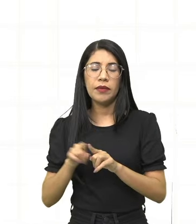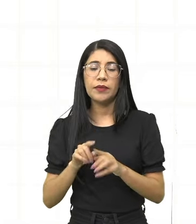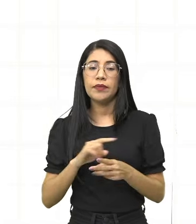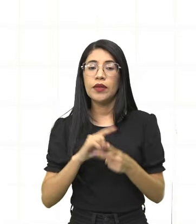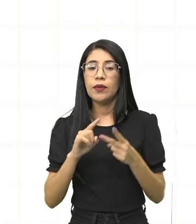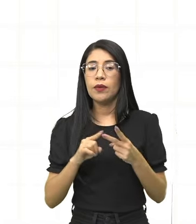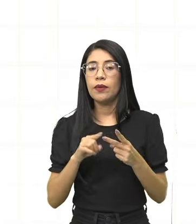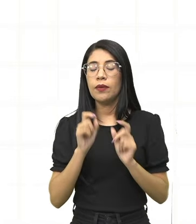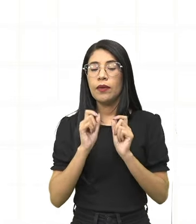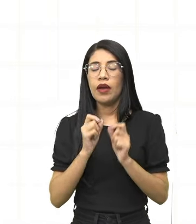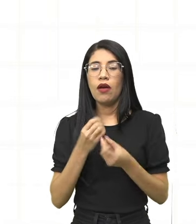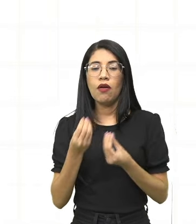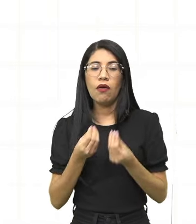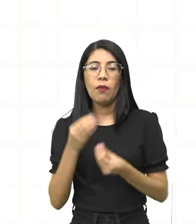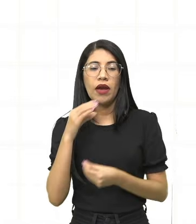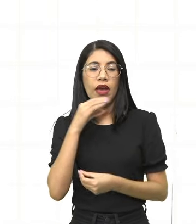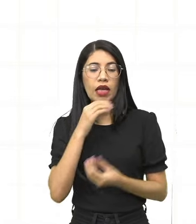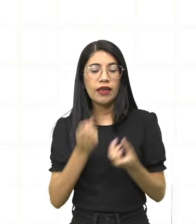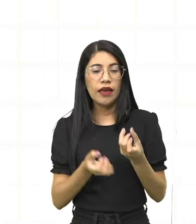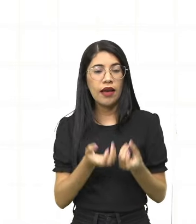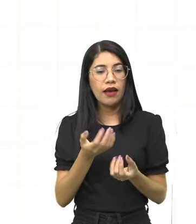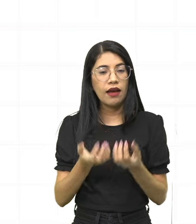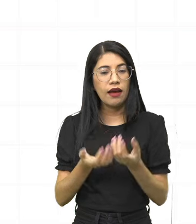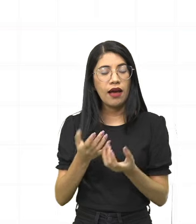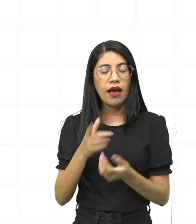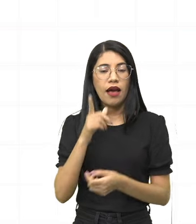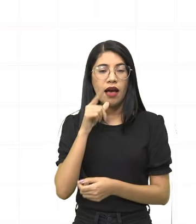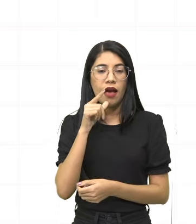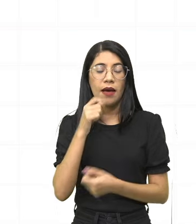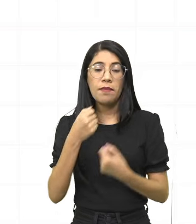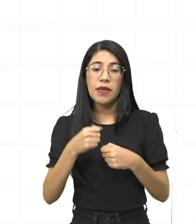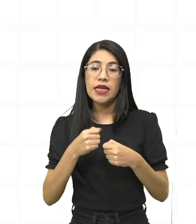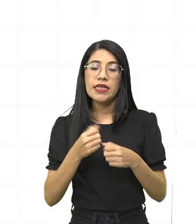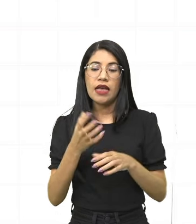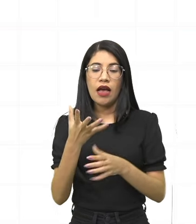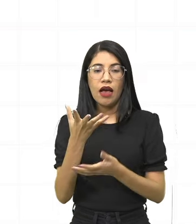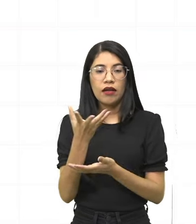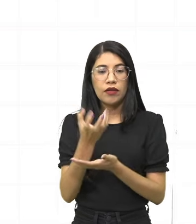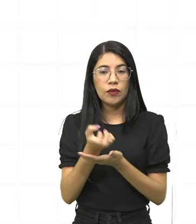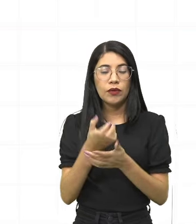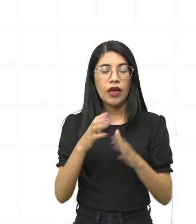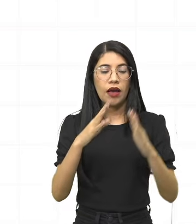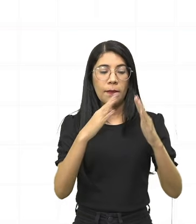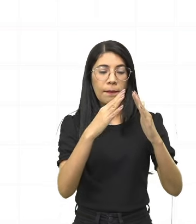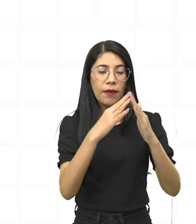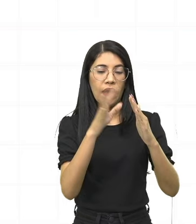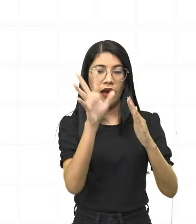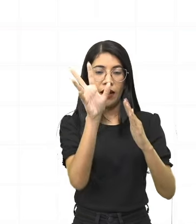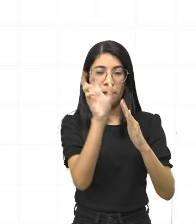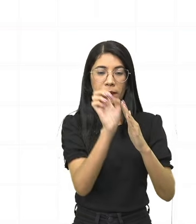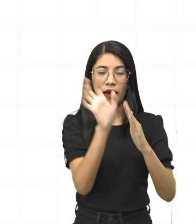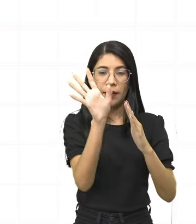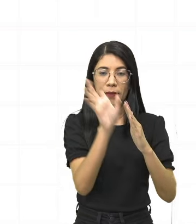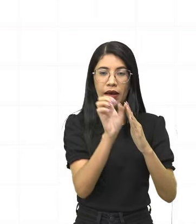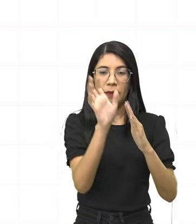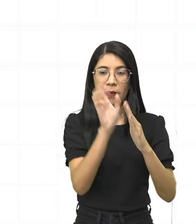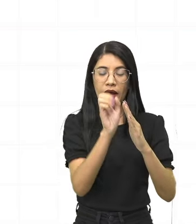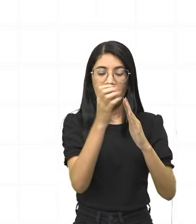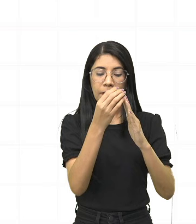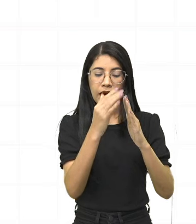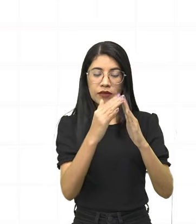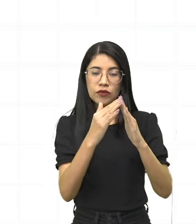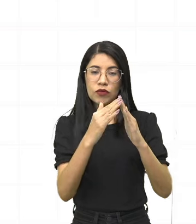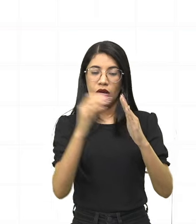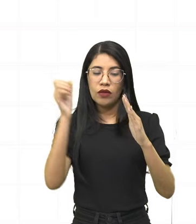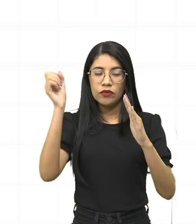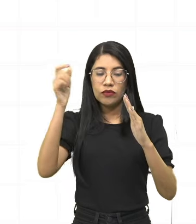aquecer a água, nós temos aí que é preciso instalar coletores no telhado das residências para que o